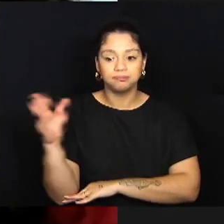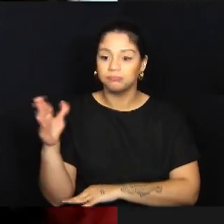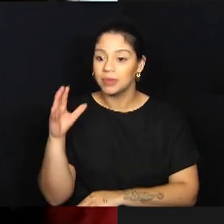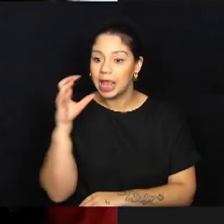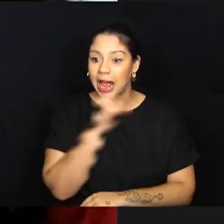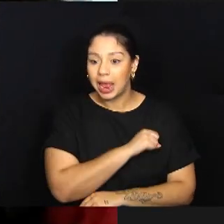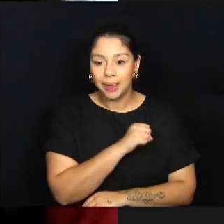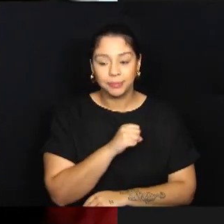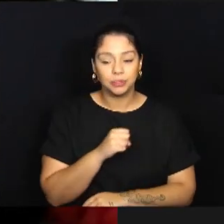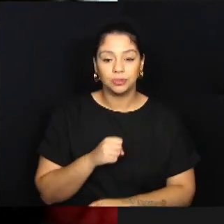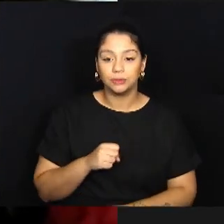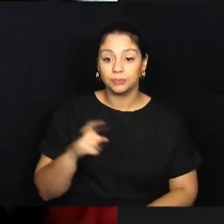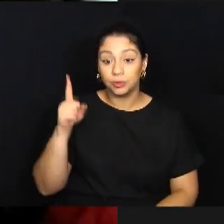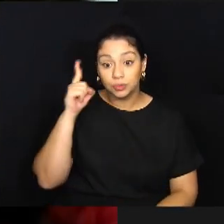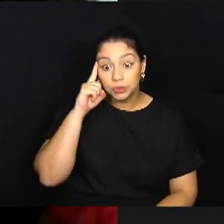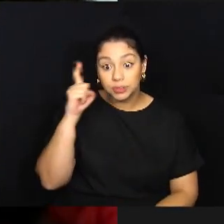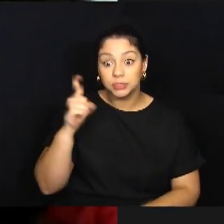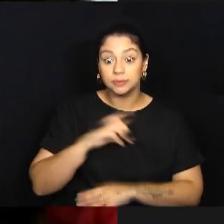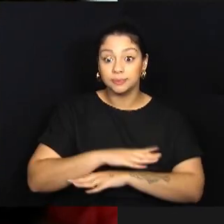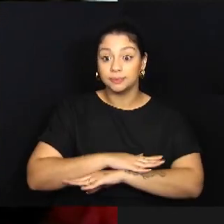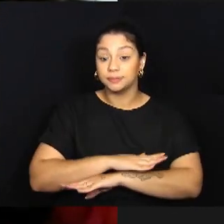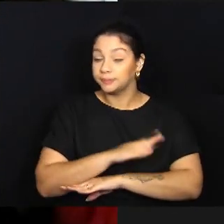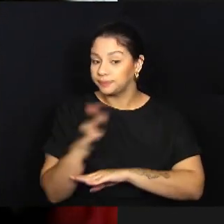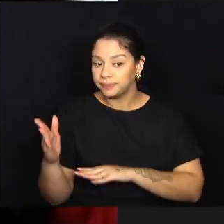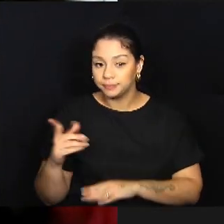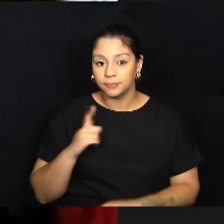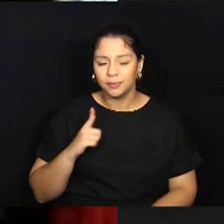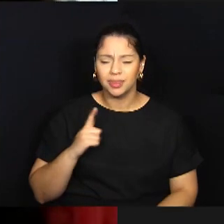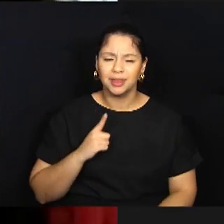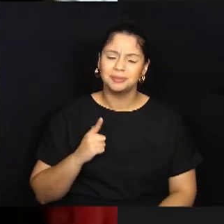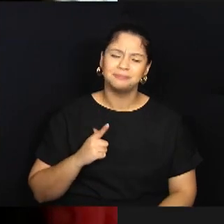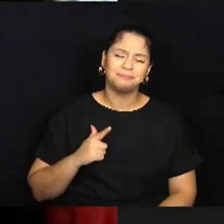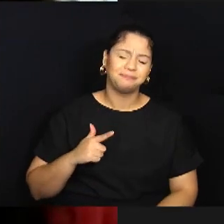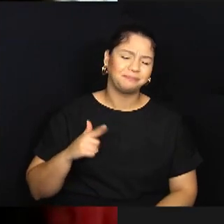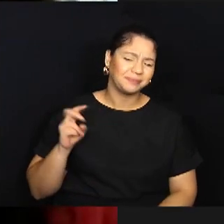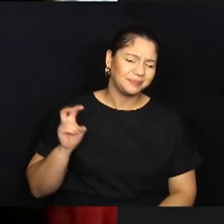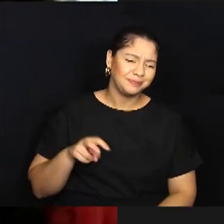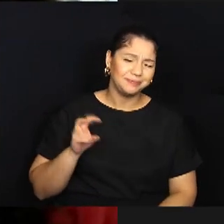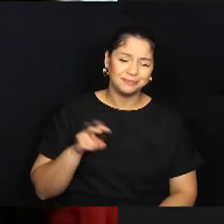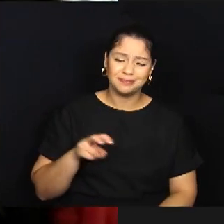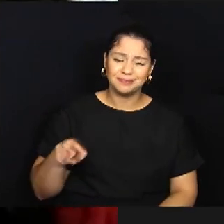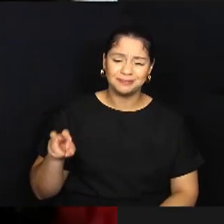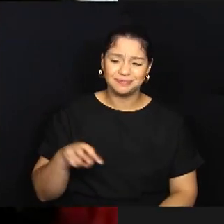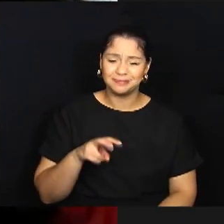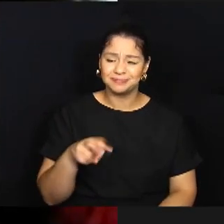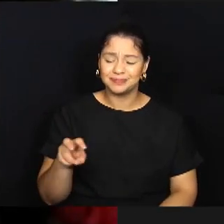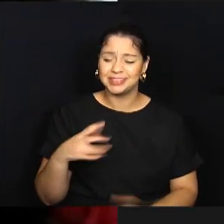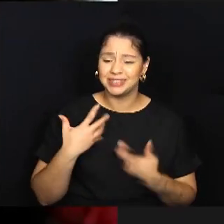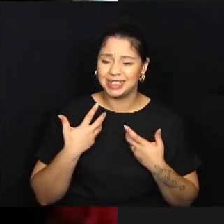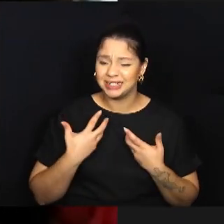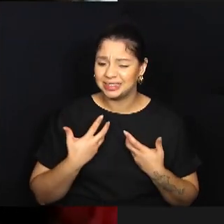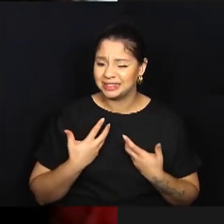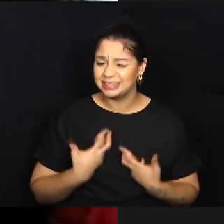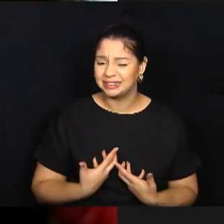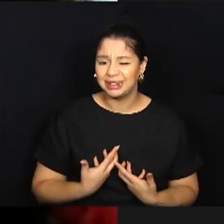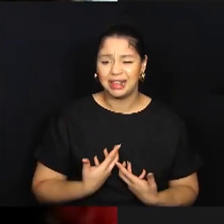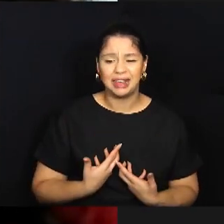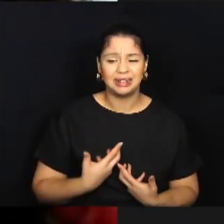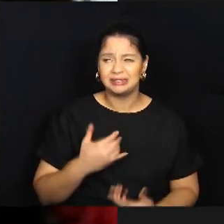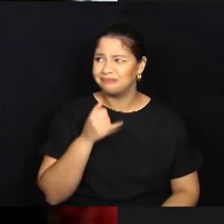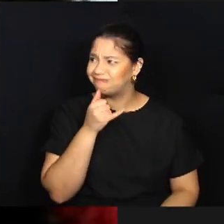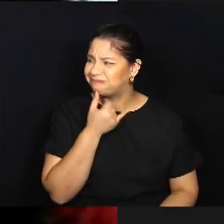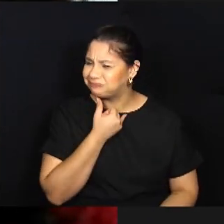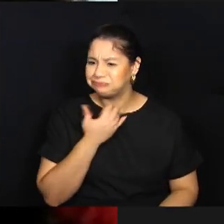esticava o dia. Em Mariana, nós caminhamos bastante, andando, de repente, uma hora a gente ficou cansado, mal-humorado, não queríamos fazer mais nada, já